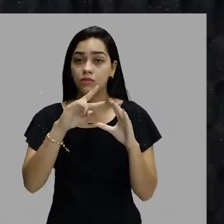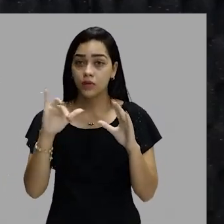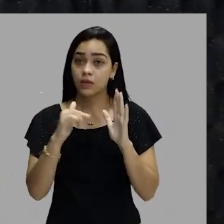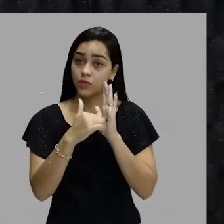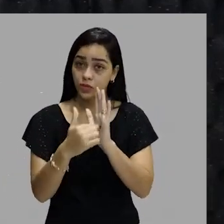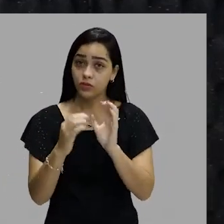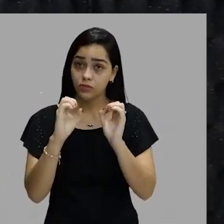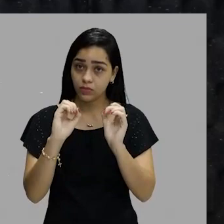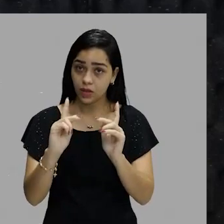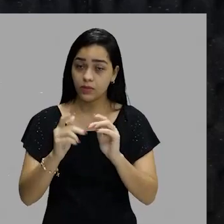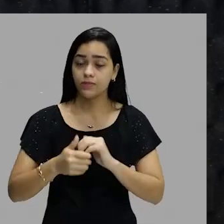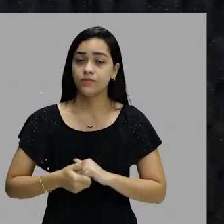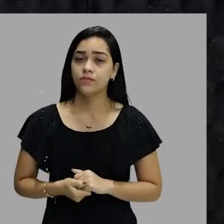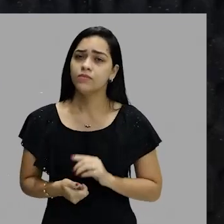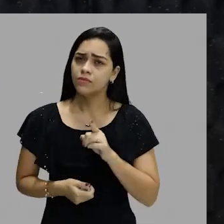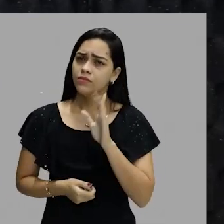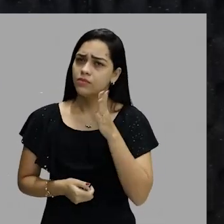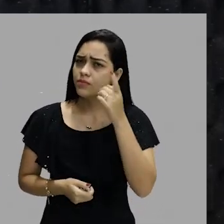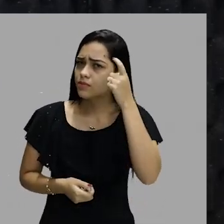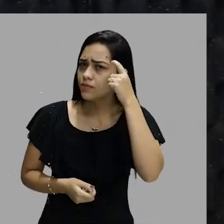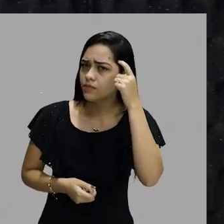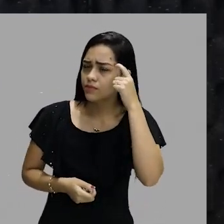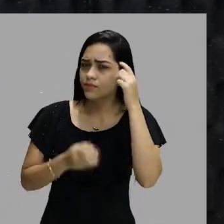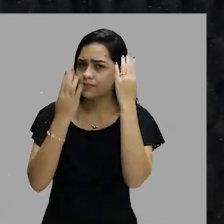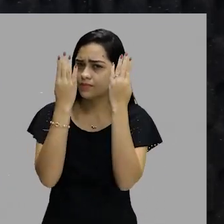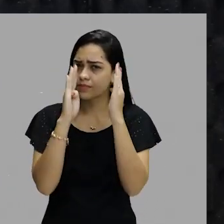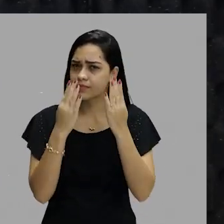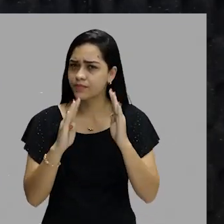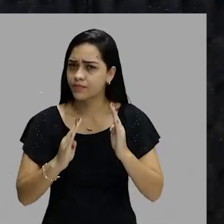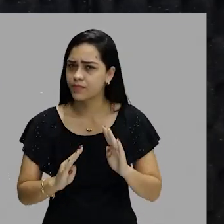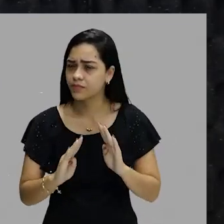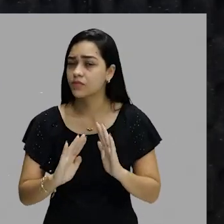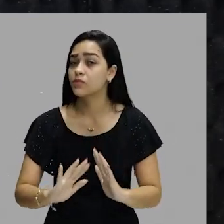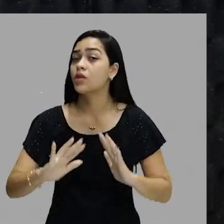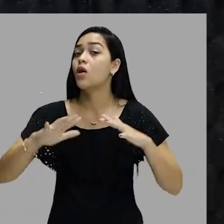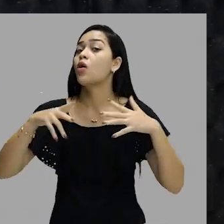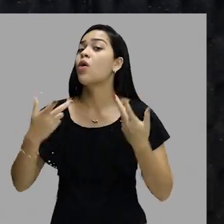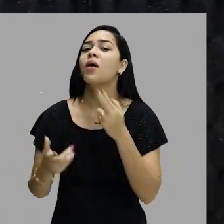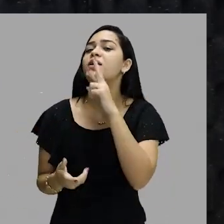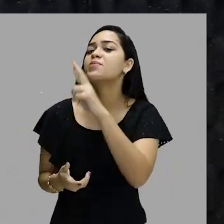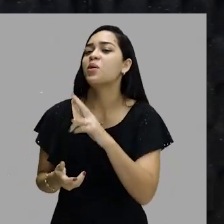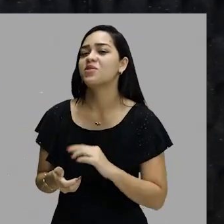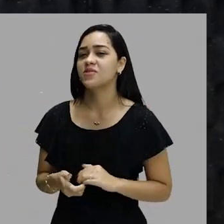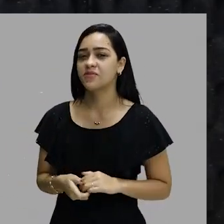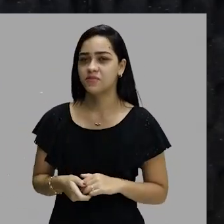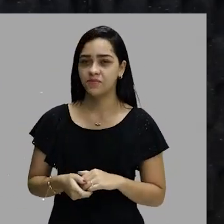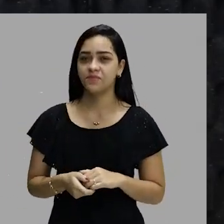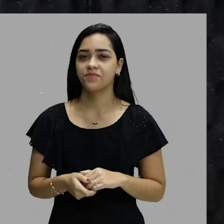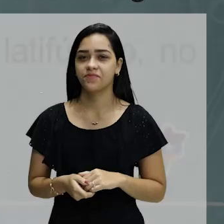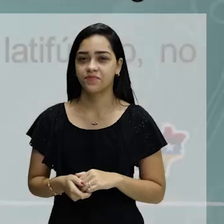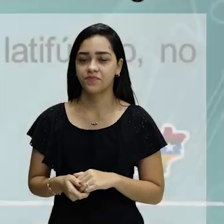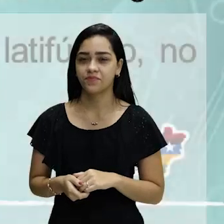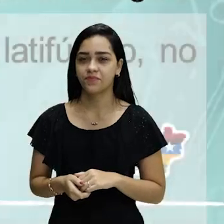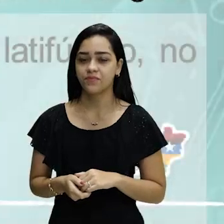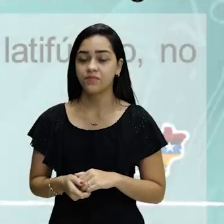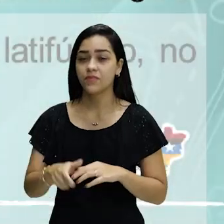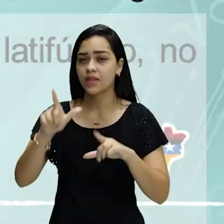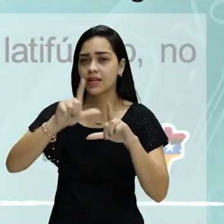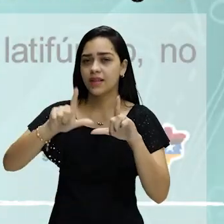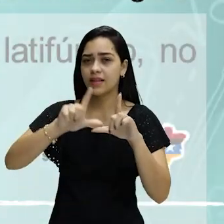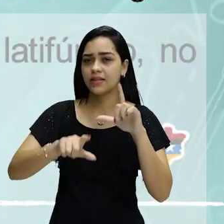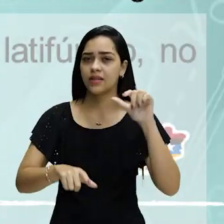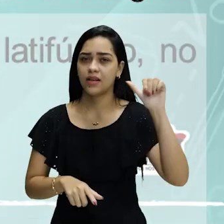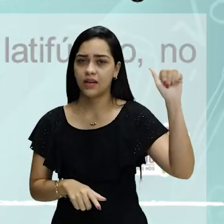mais evidentes, tá? Então, você já pensou, já analisou. E aí, qual é a resposta? Letra